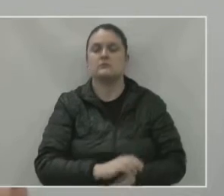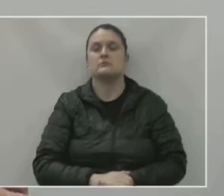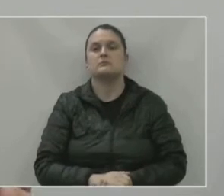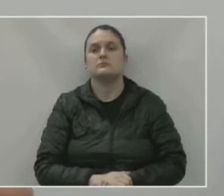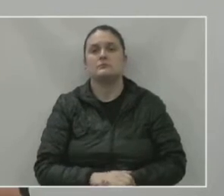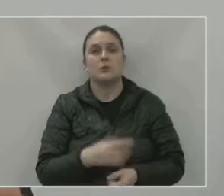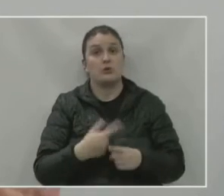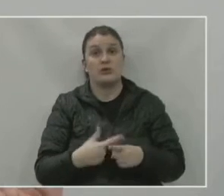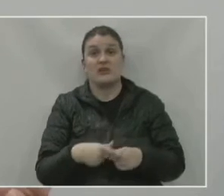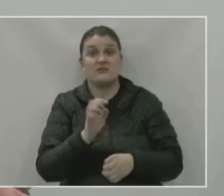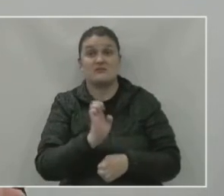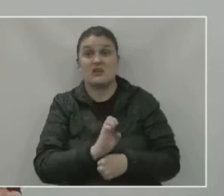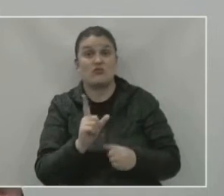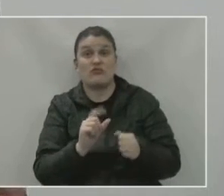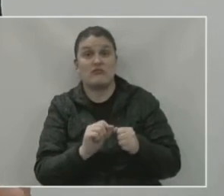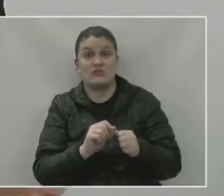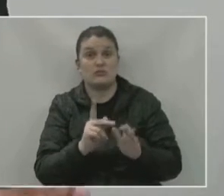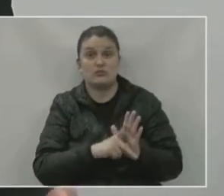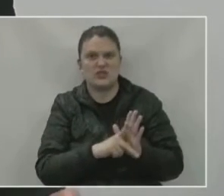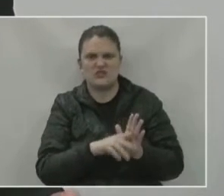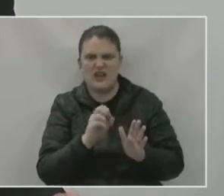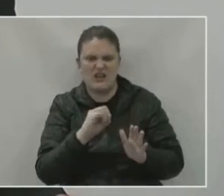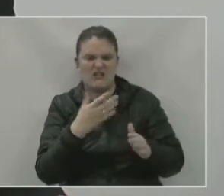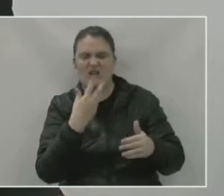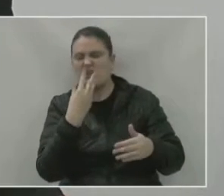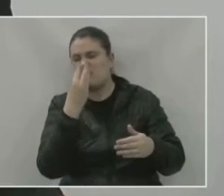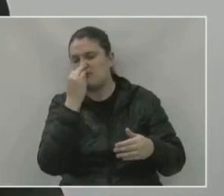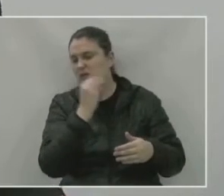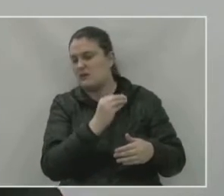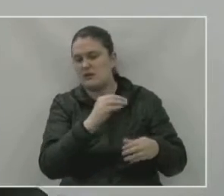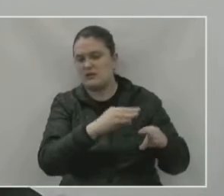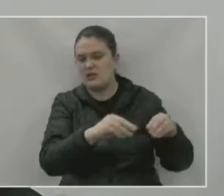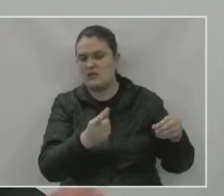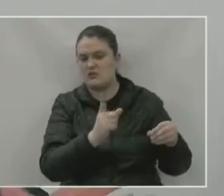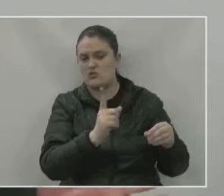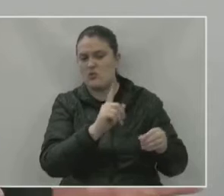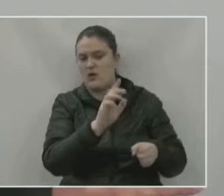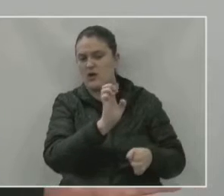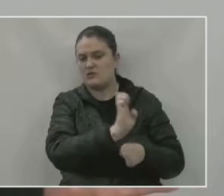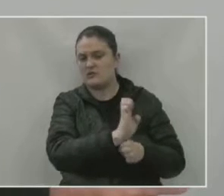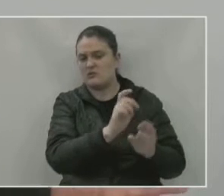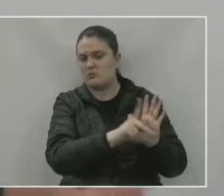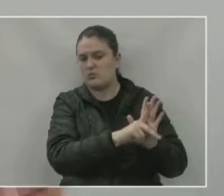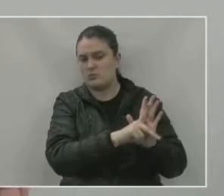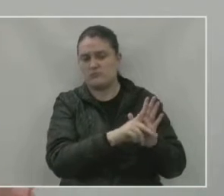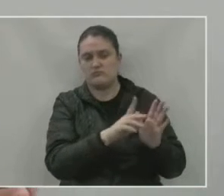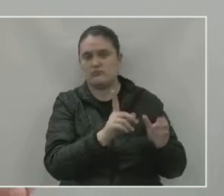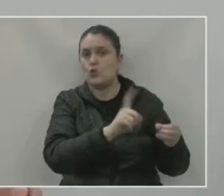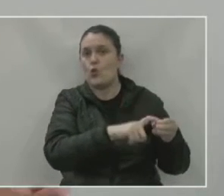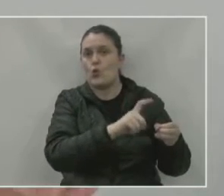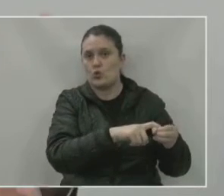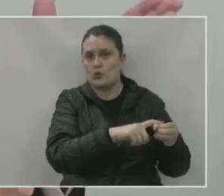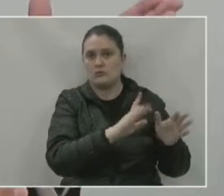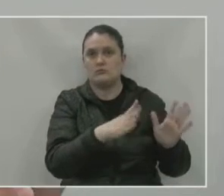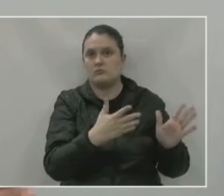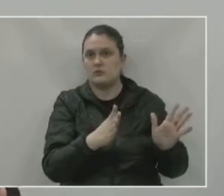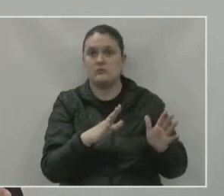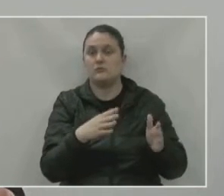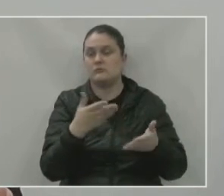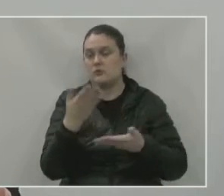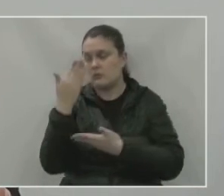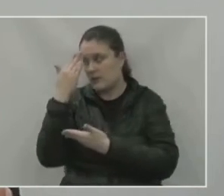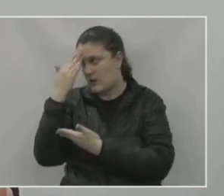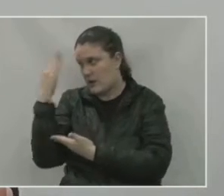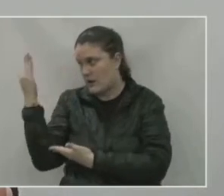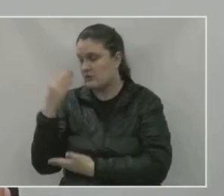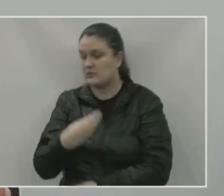Estado, porque o Estado nem vai fazer o projeto se o terreno não tiver de posse do Estado. Então, justificar a presença do Dr.